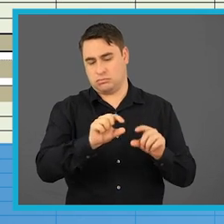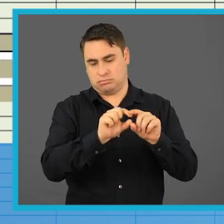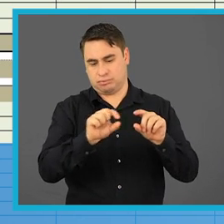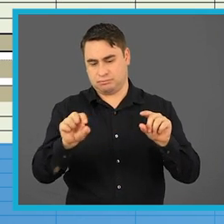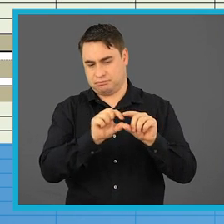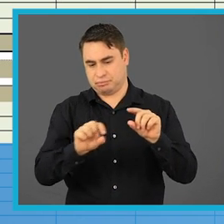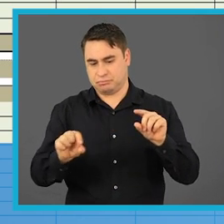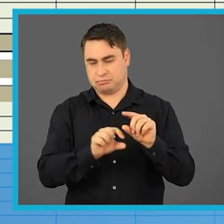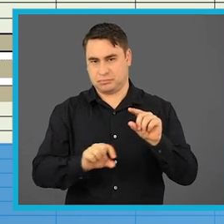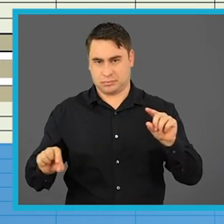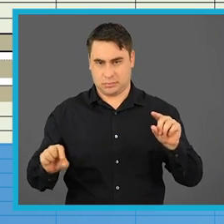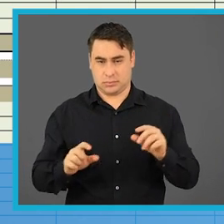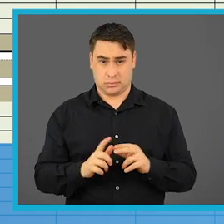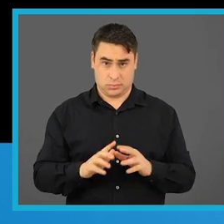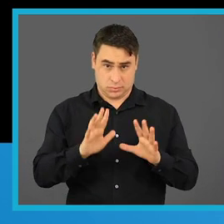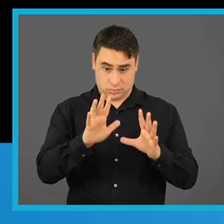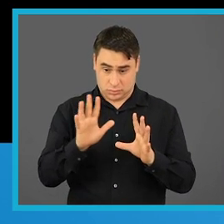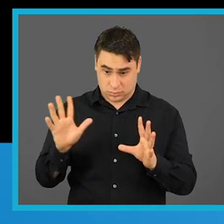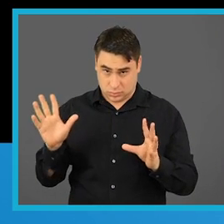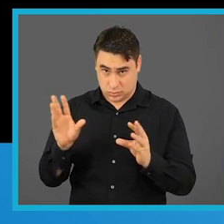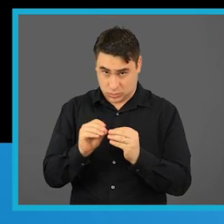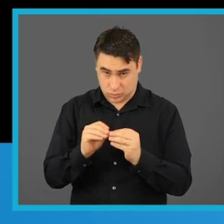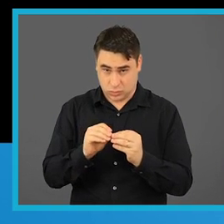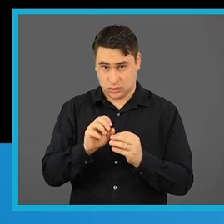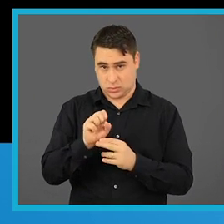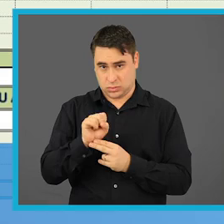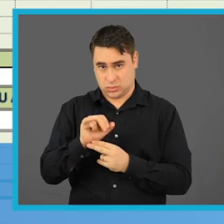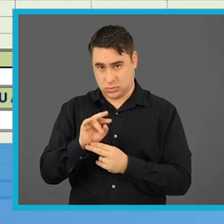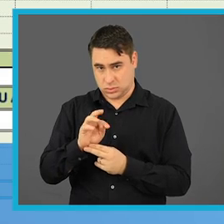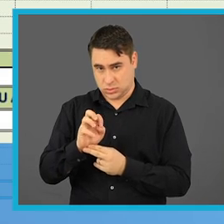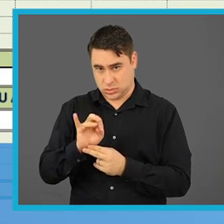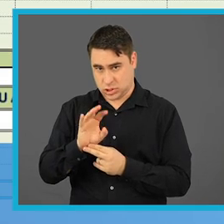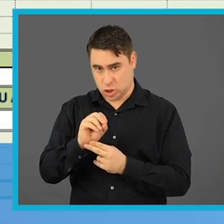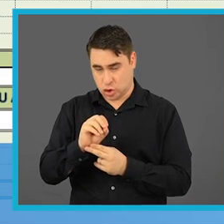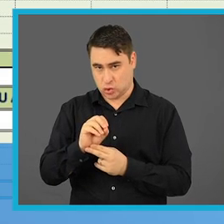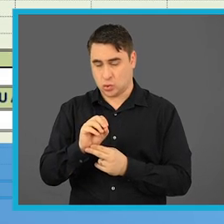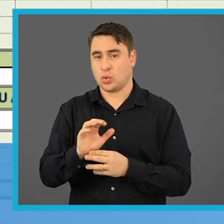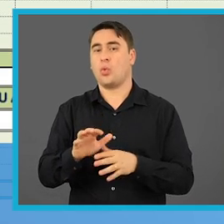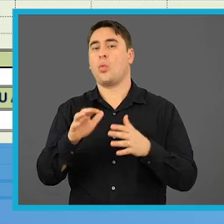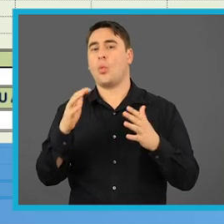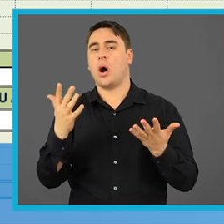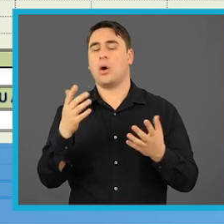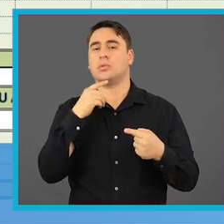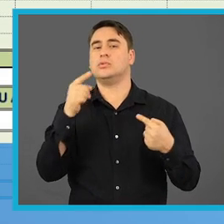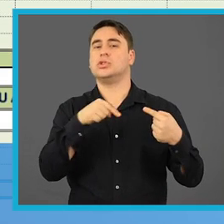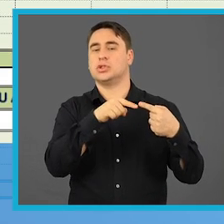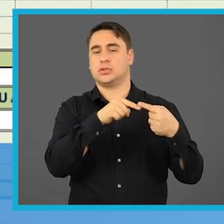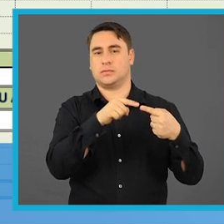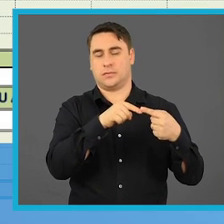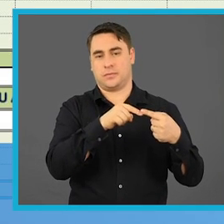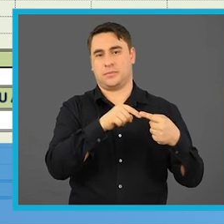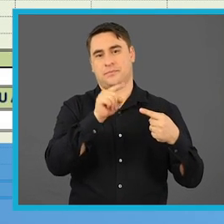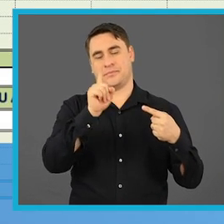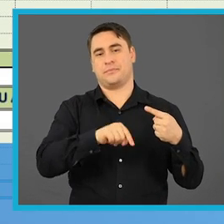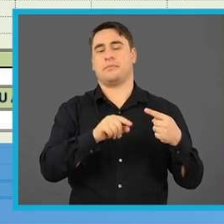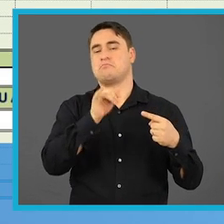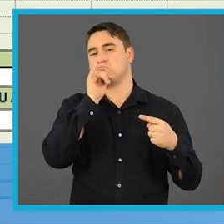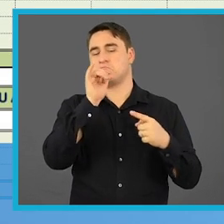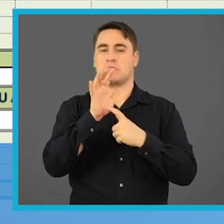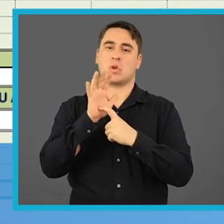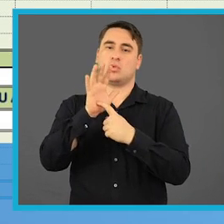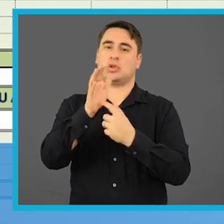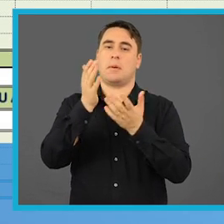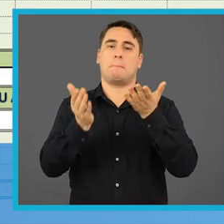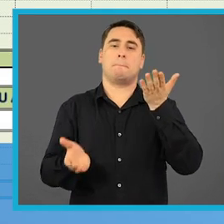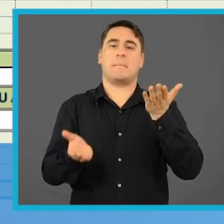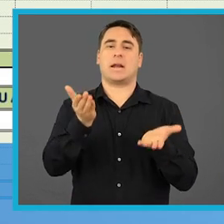forma horizontal. Já o resumo sintético, ele tem uma função extremamente importante, é fazer